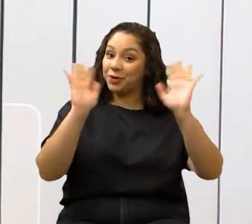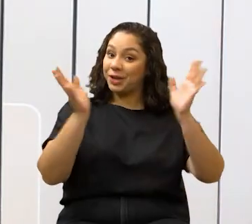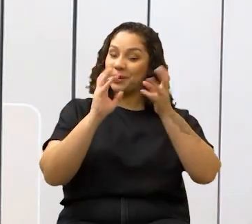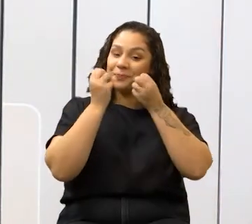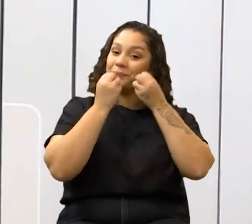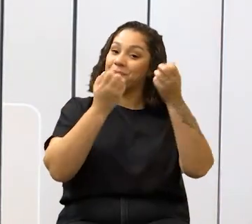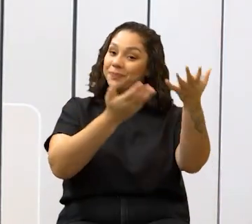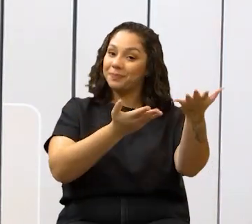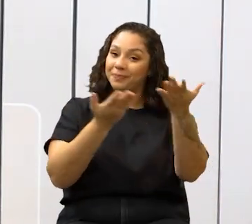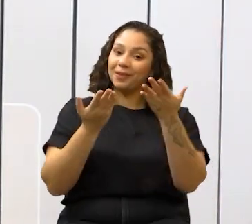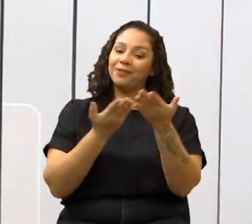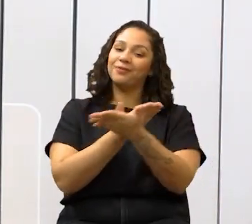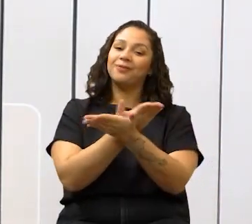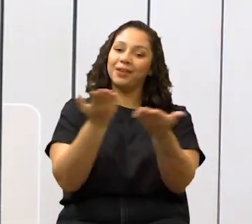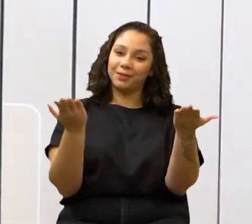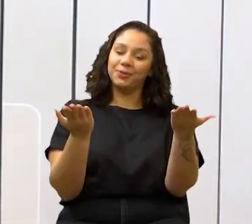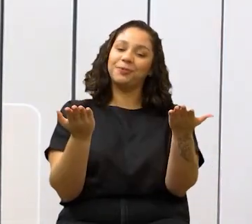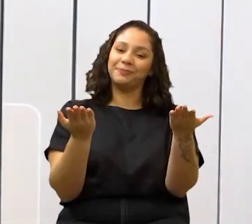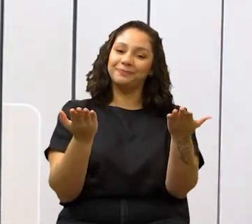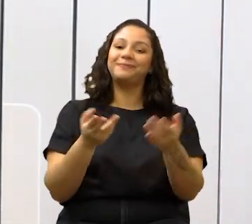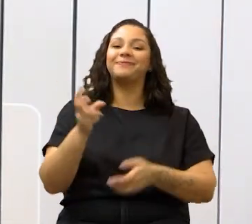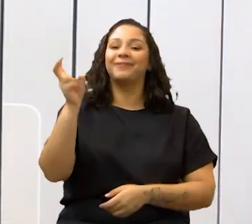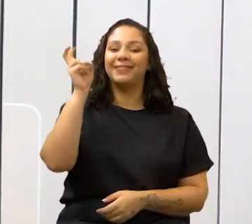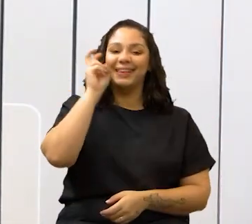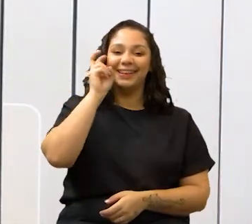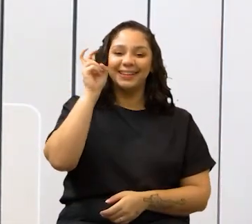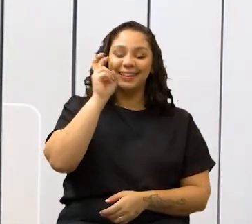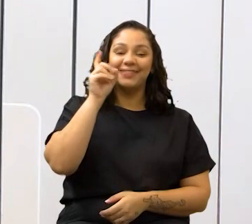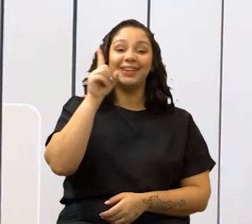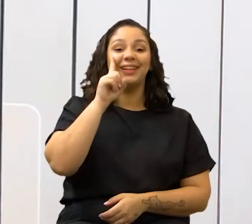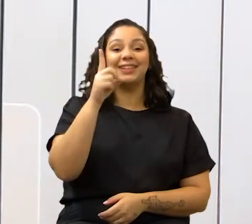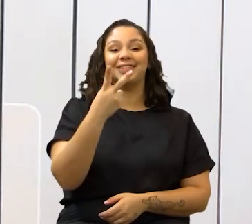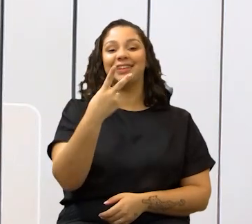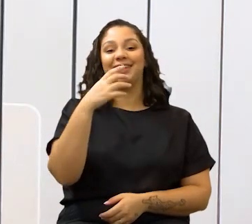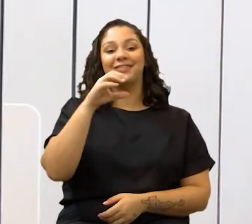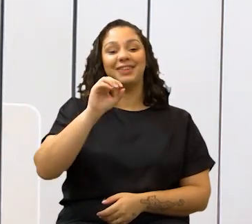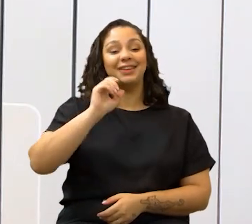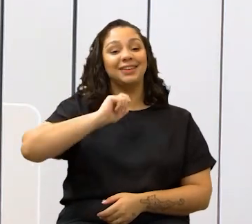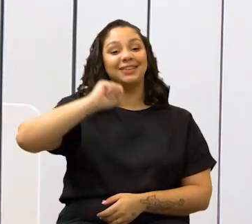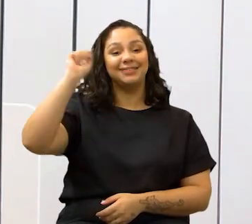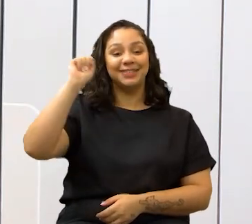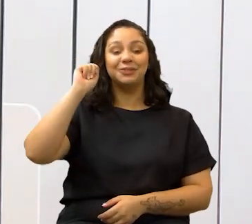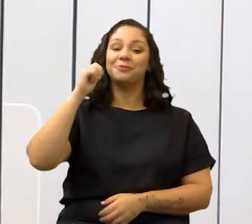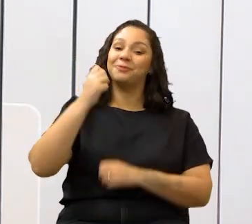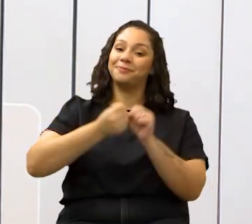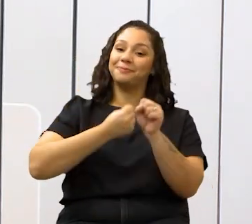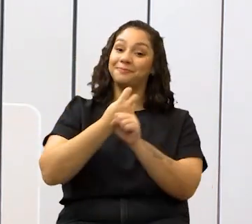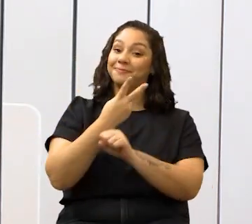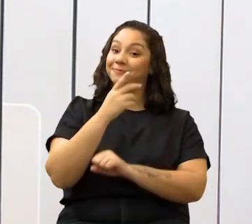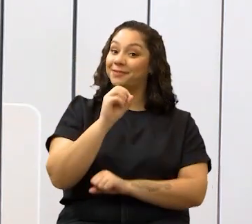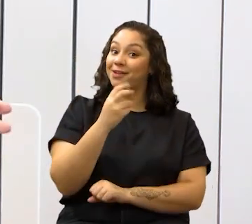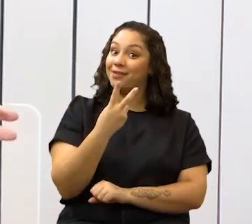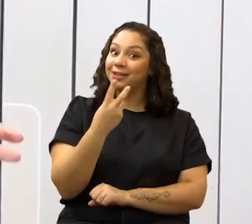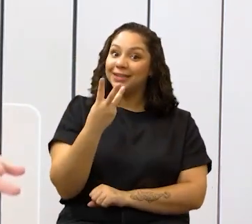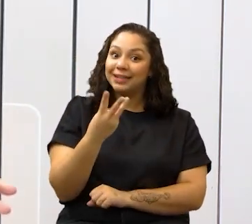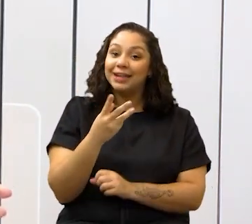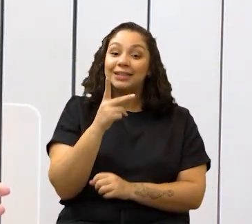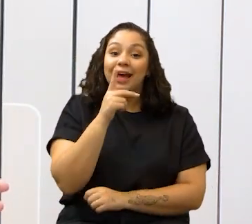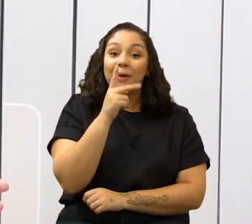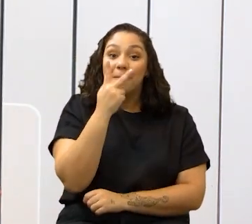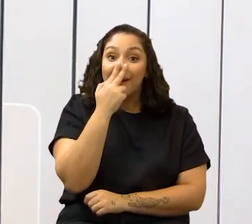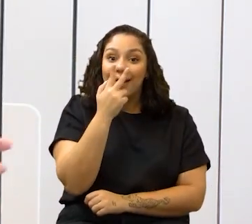Olá, seja bem-vinda, seja bem-vindo. Quinta-feira, 20 de abril de 2023, com cara